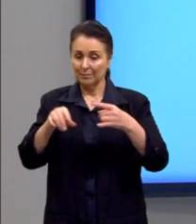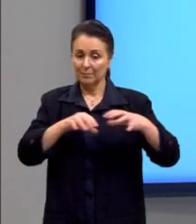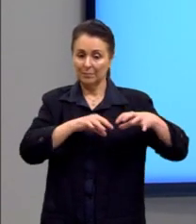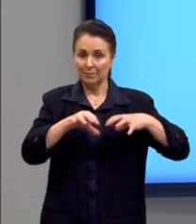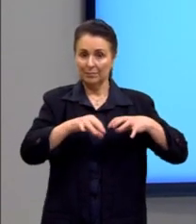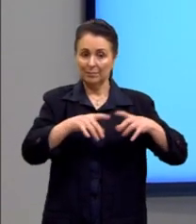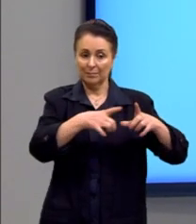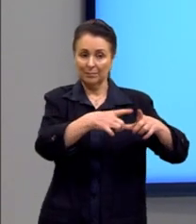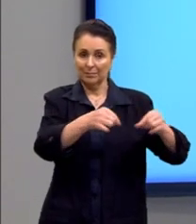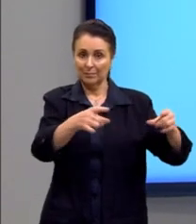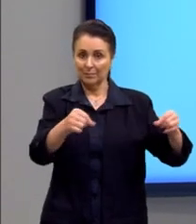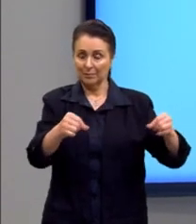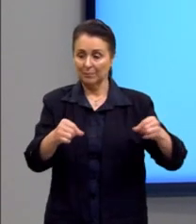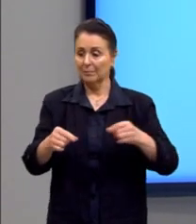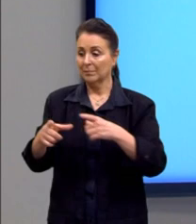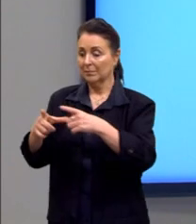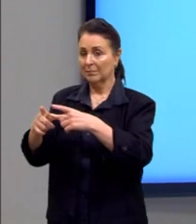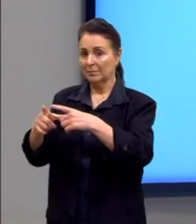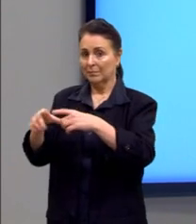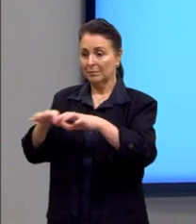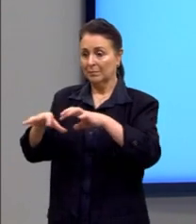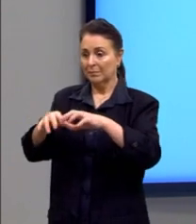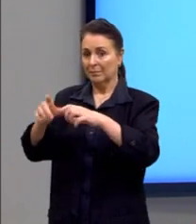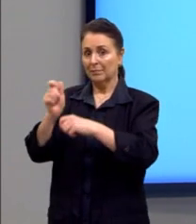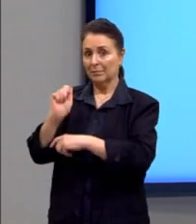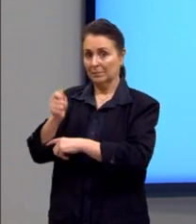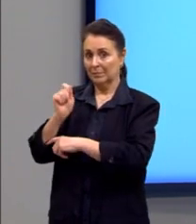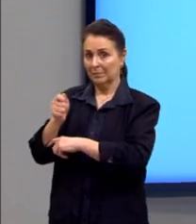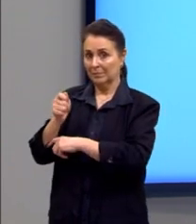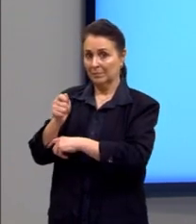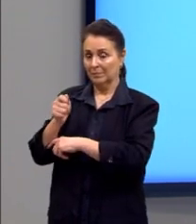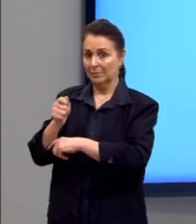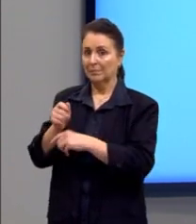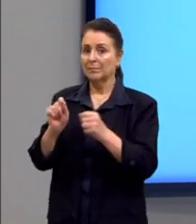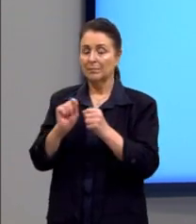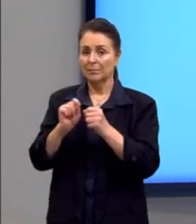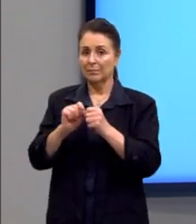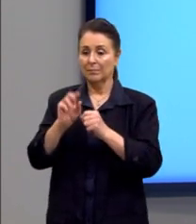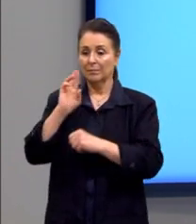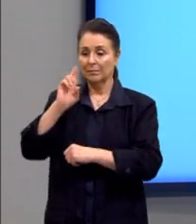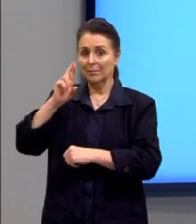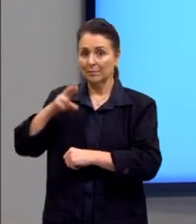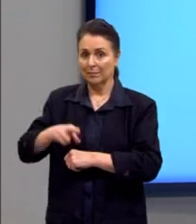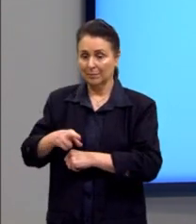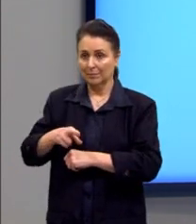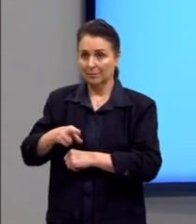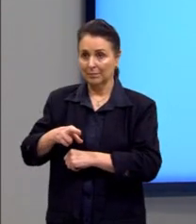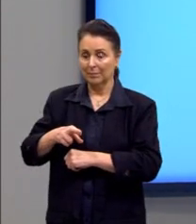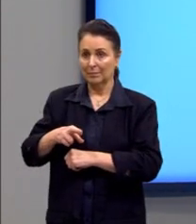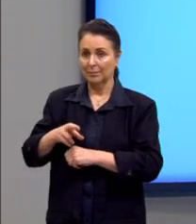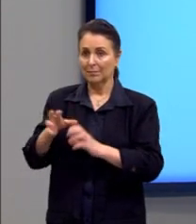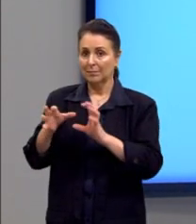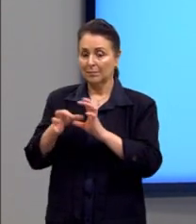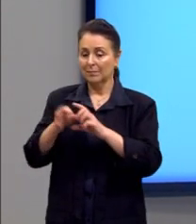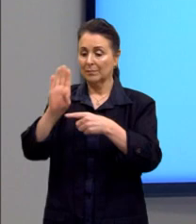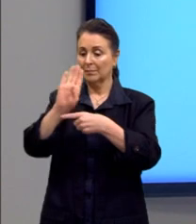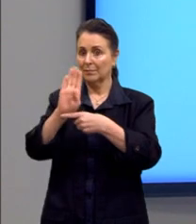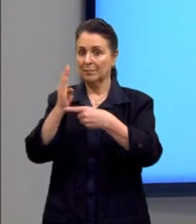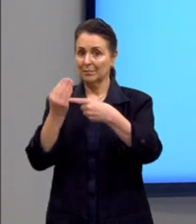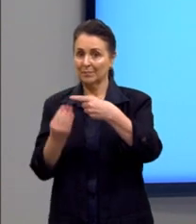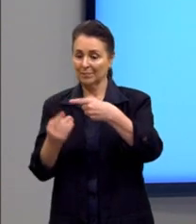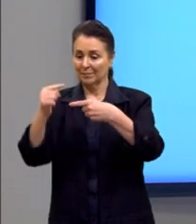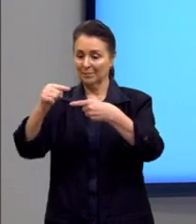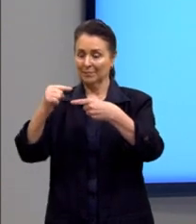terremoto do Japão e do terremoto da Argentina então quando a gente fala em razão a gente pode associar uma fração